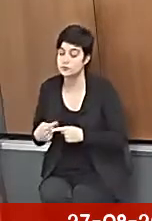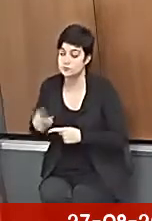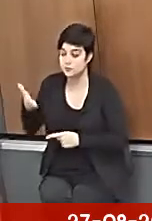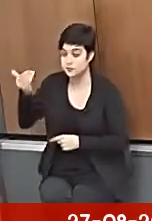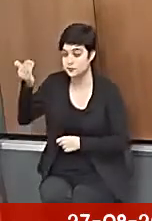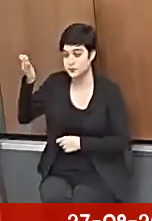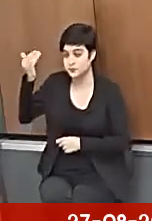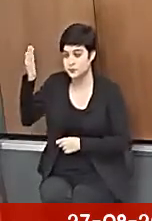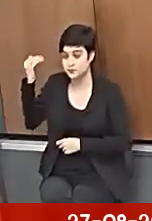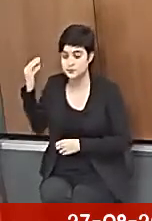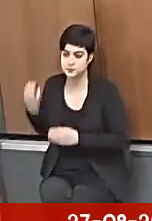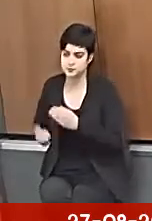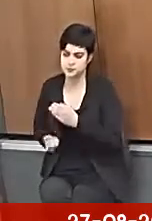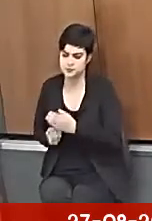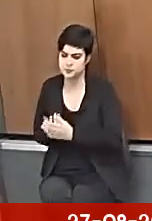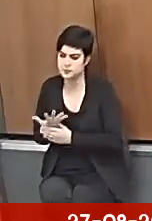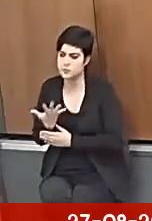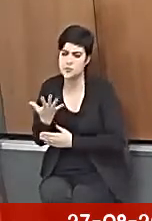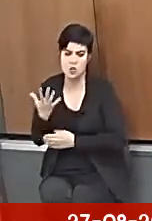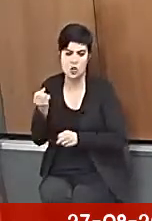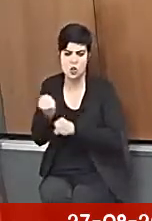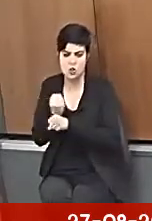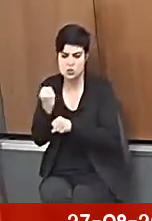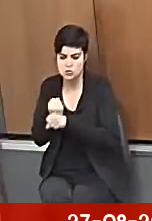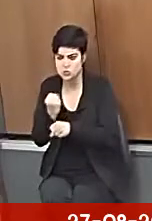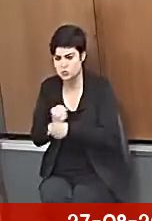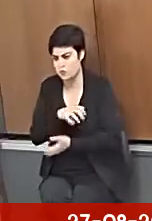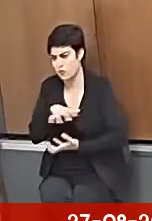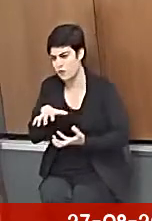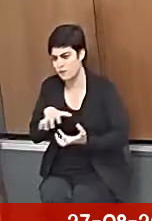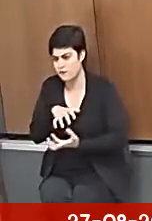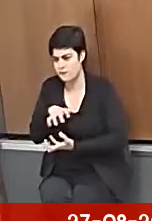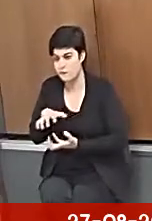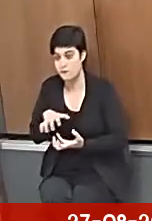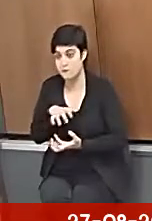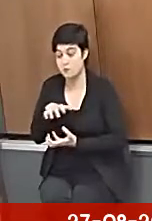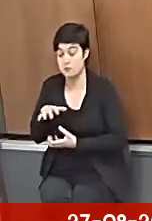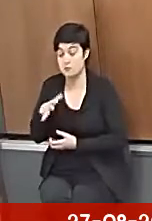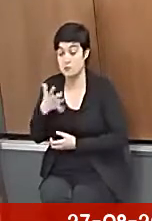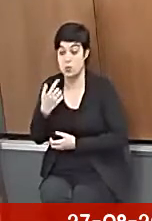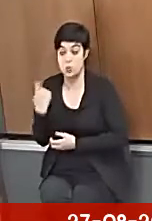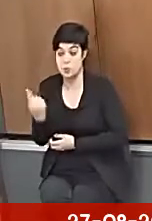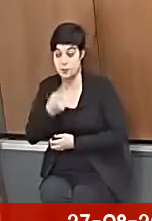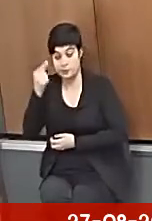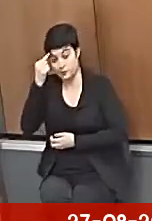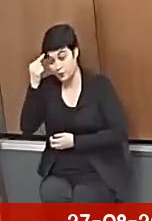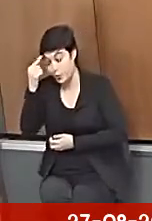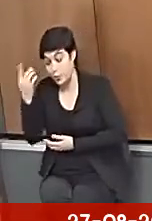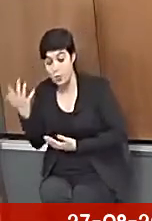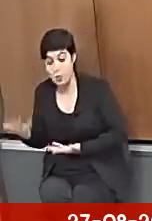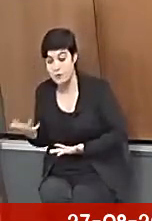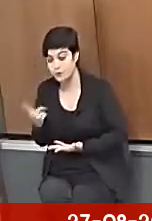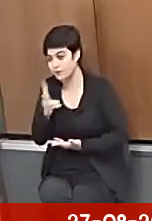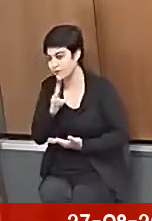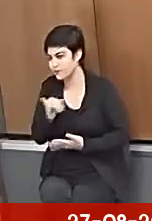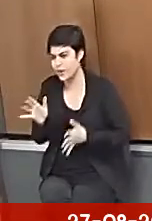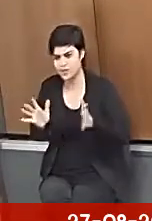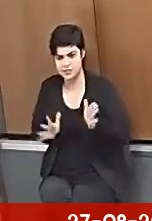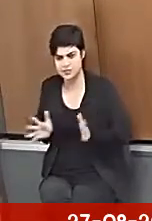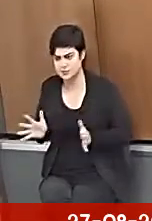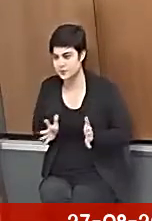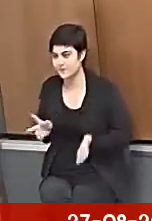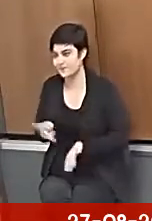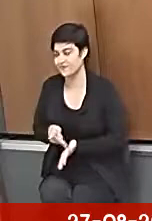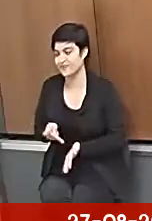mente quando criou e vi falar dessa obra gigantesca padrão fifa a gente nós esperávamos que fosse realmente padrão